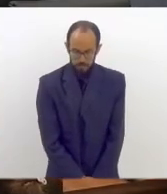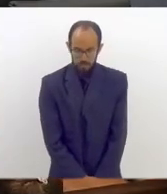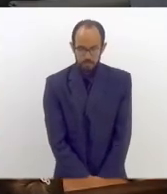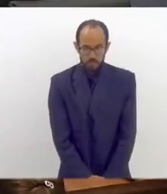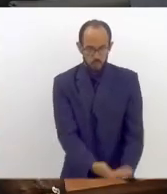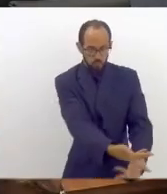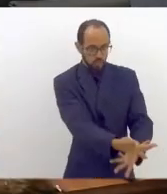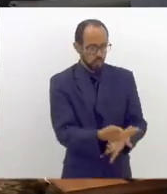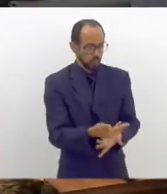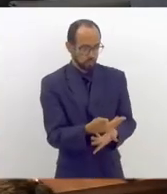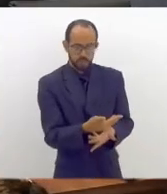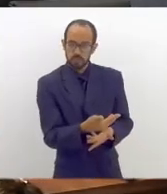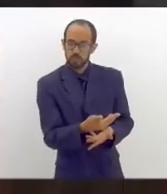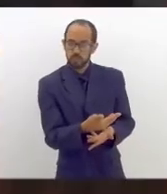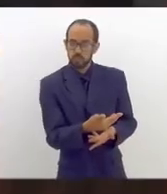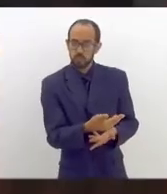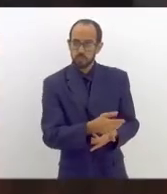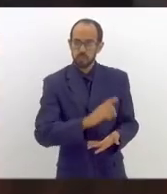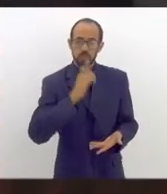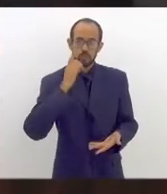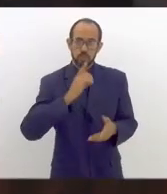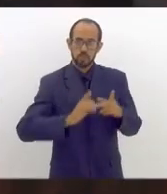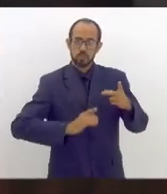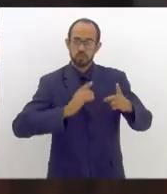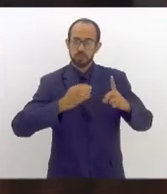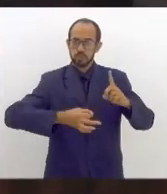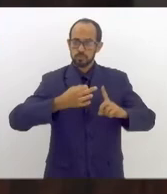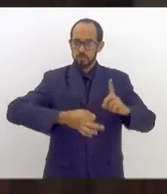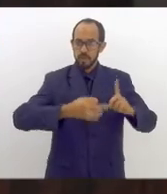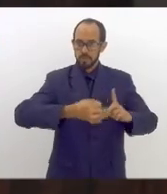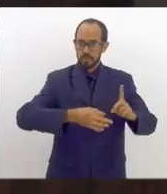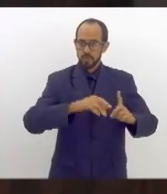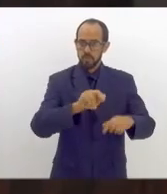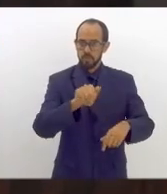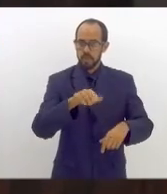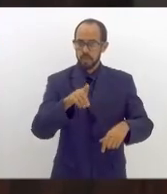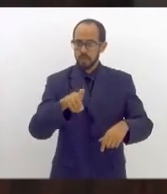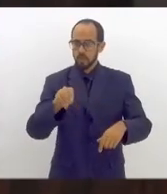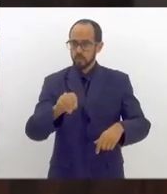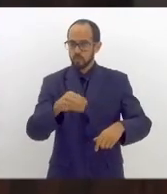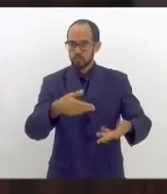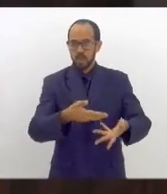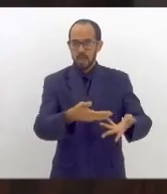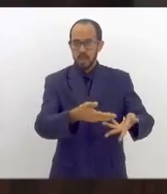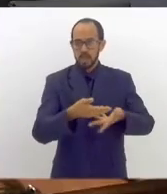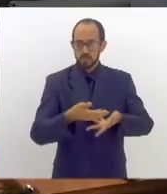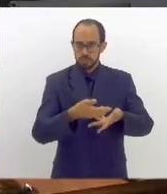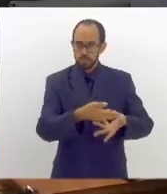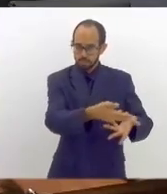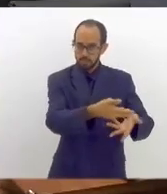convido o desembargador Fernando Antônio de Almeida para receber a medalha Tiradentes